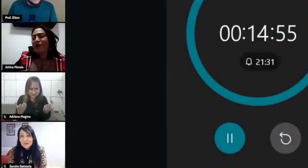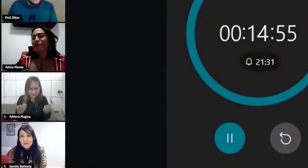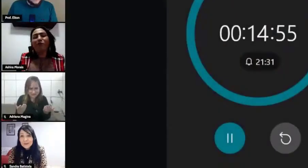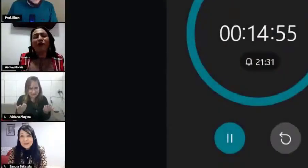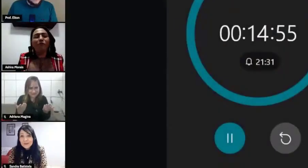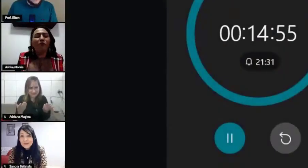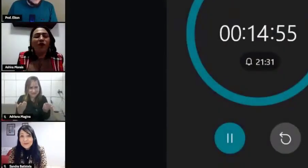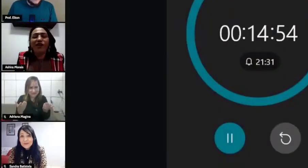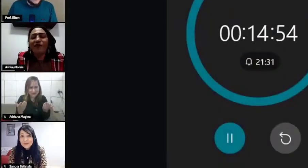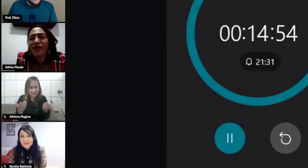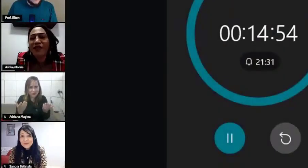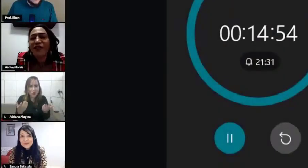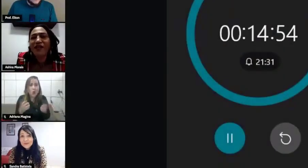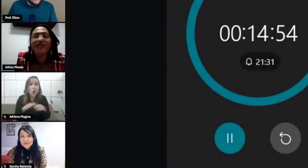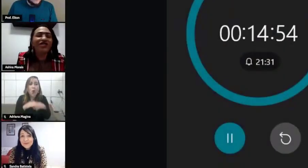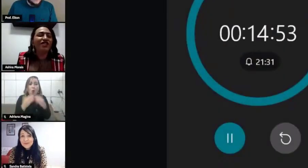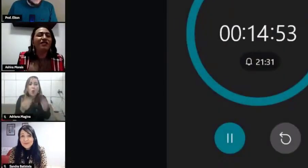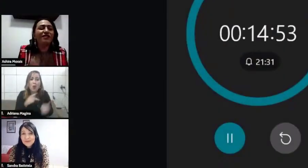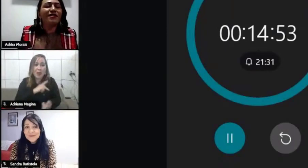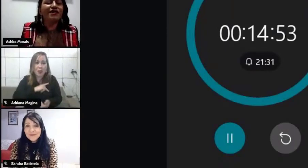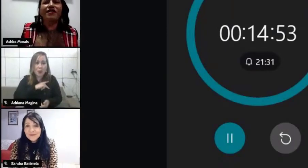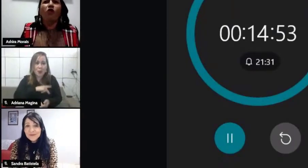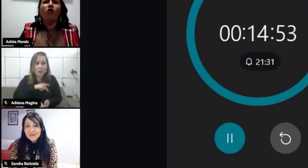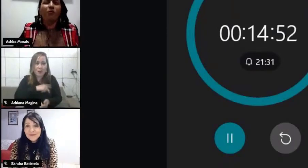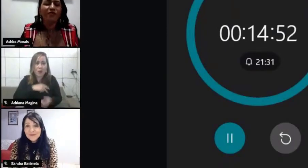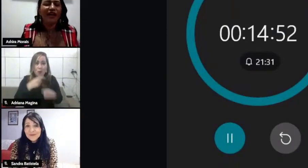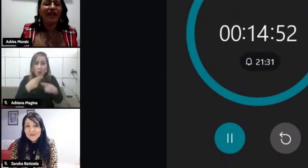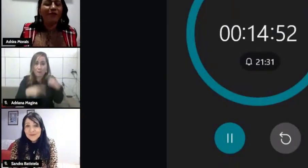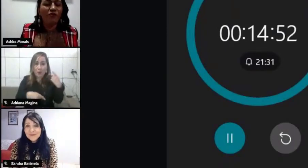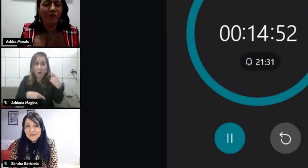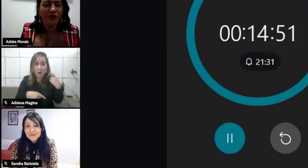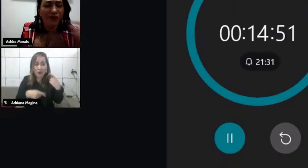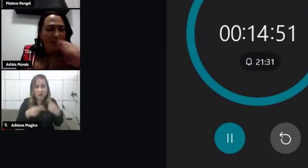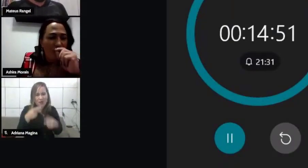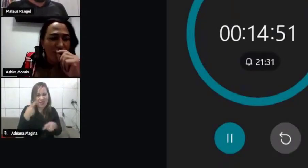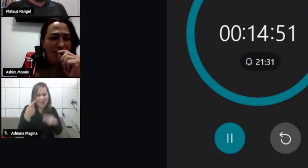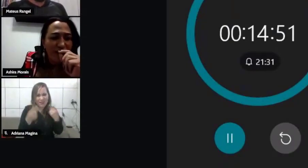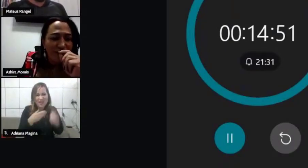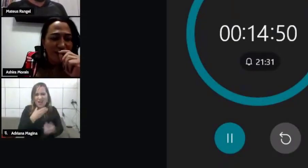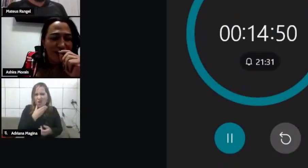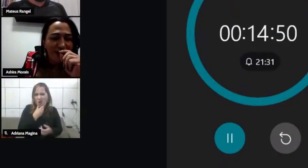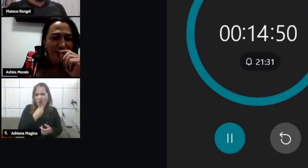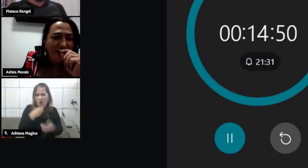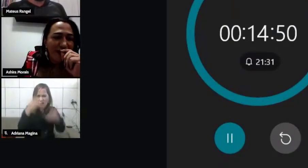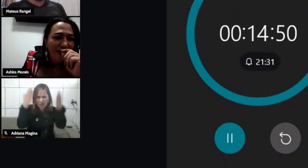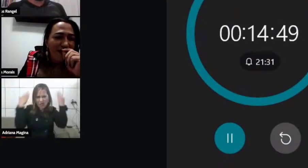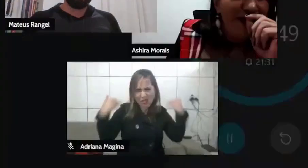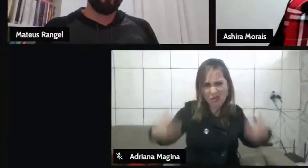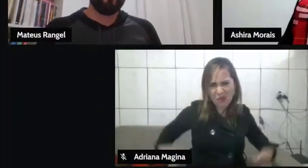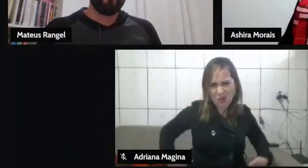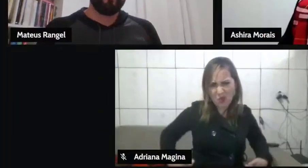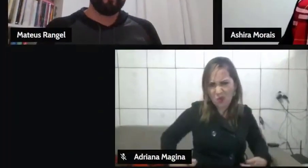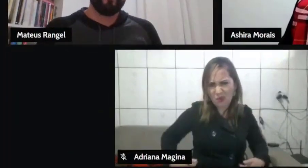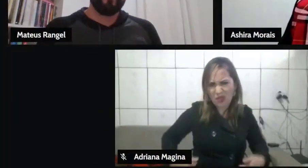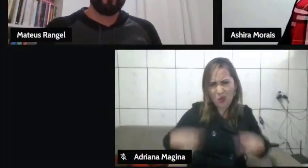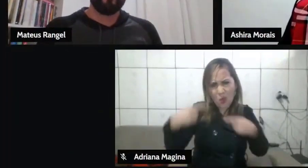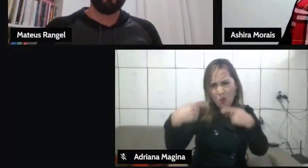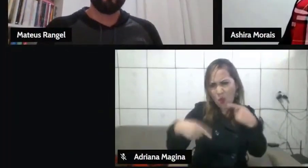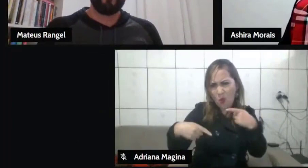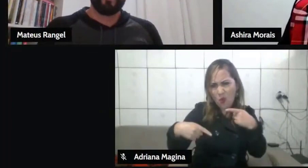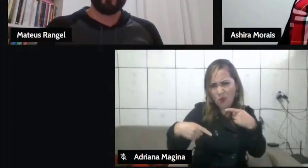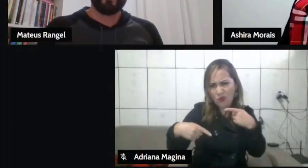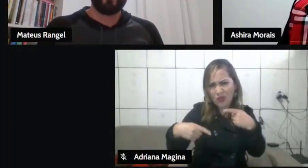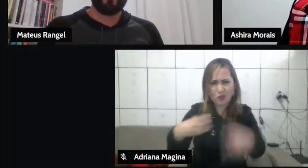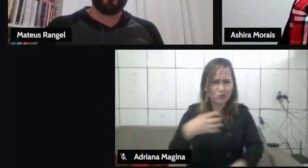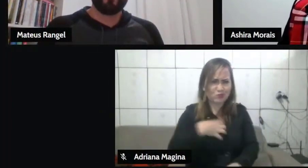Quando Paulo proíbe e diz que o homem usar cabelo comprido é contra a natureza, ele está se referindo a